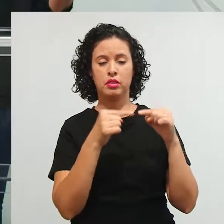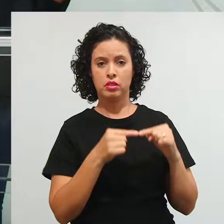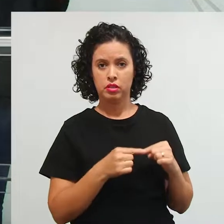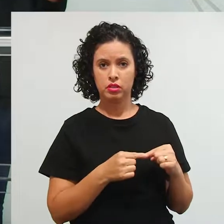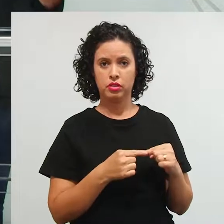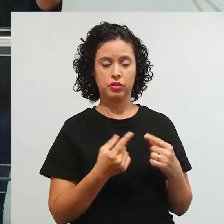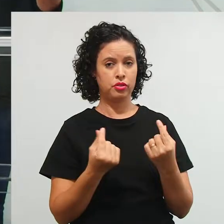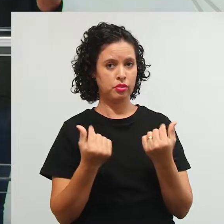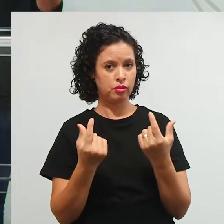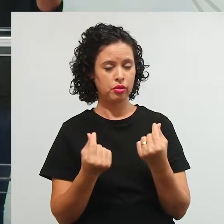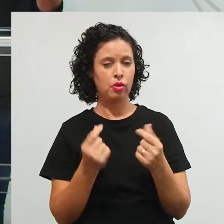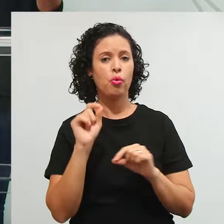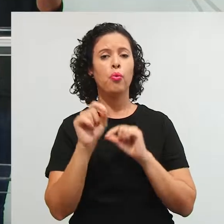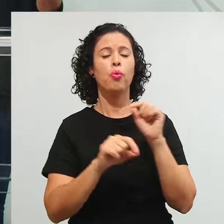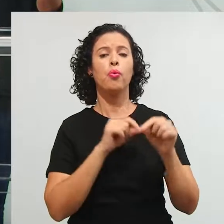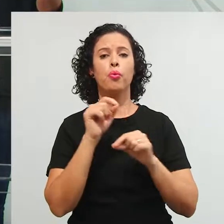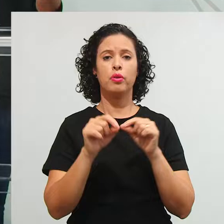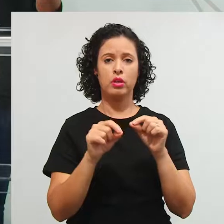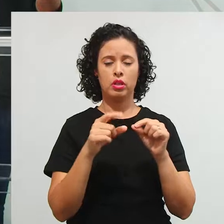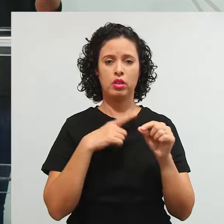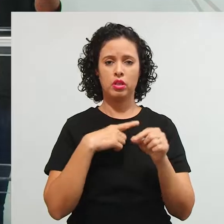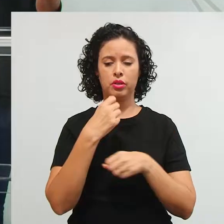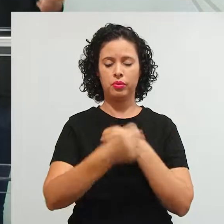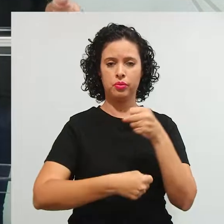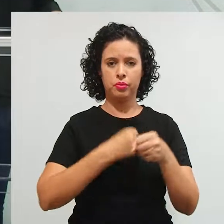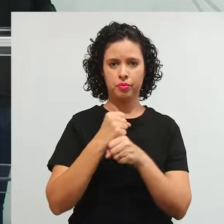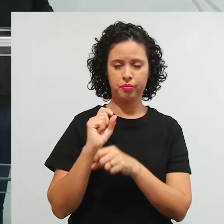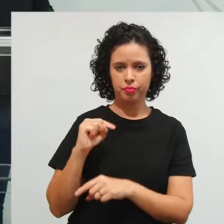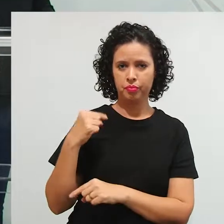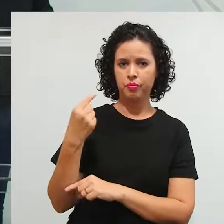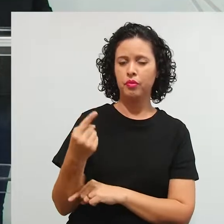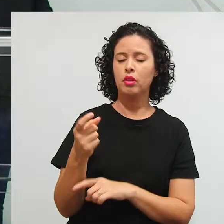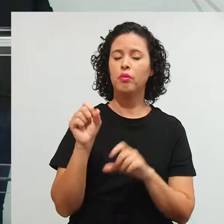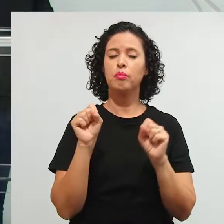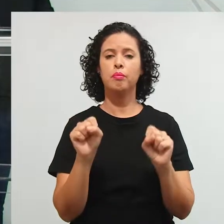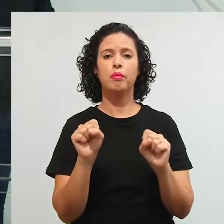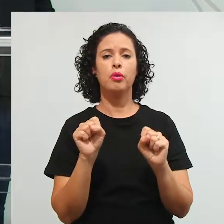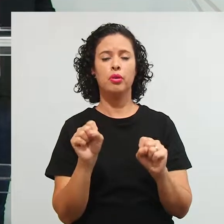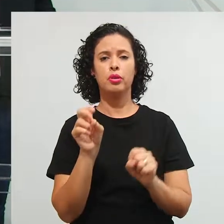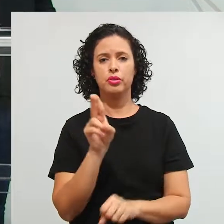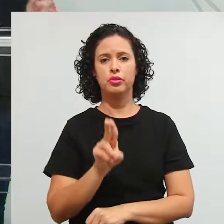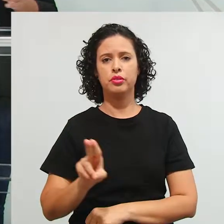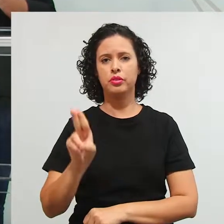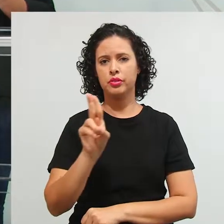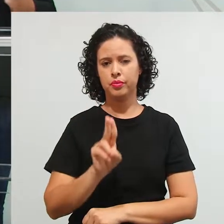recurso que sobrou de disponibilidade no ano seguinte e pode-se utilizar